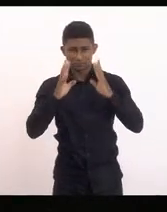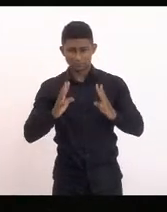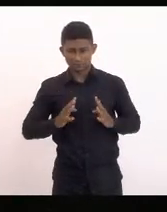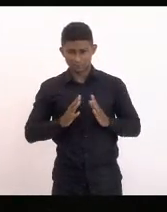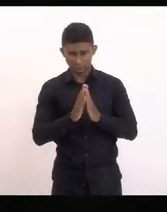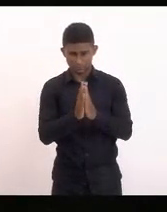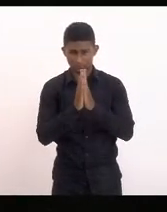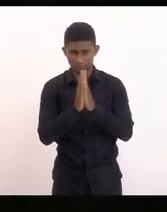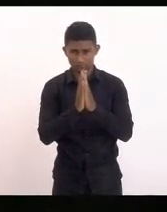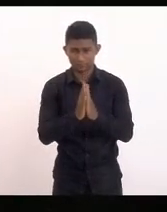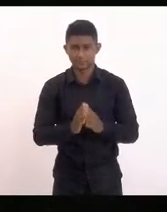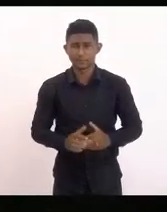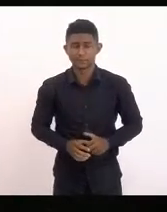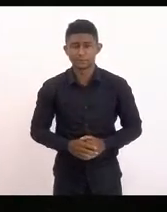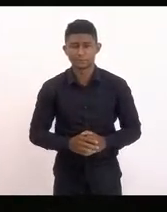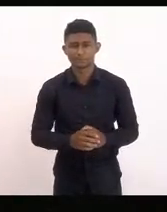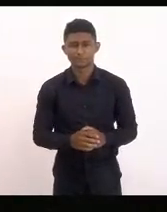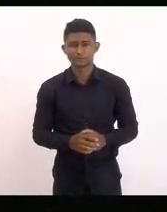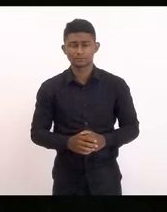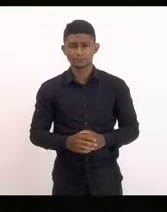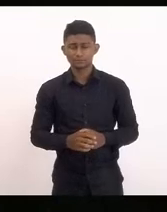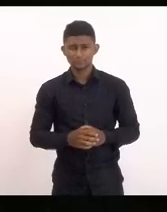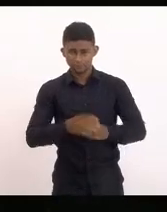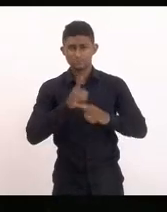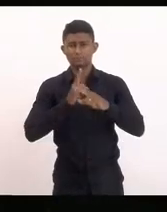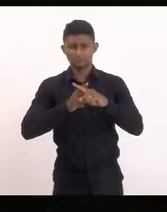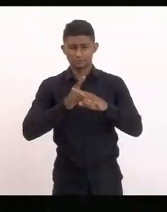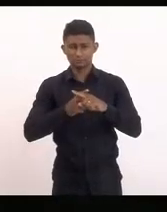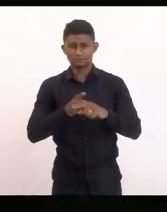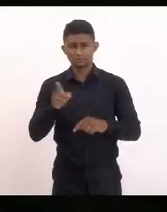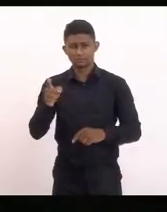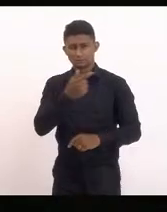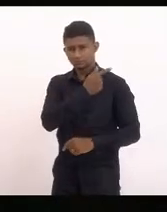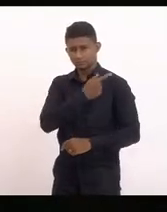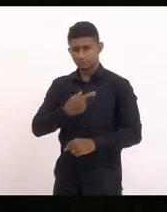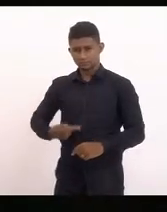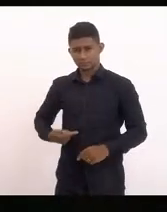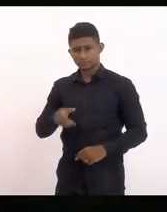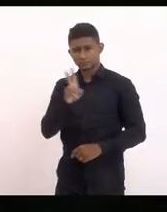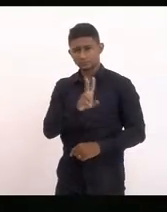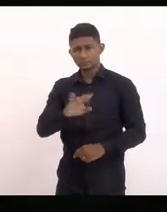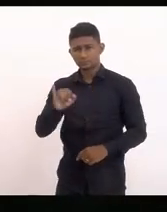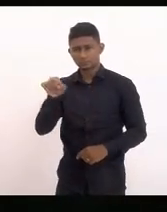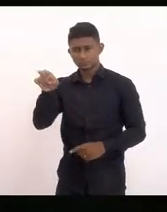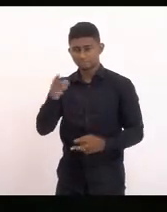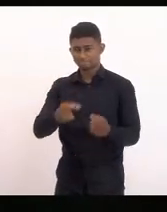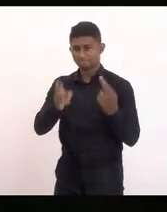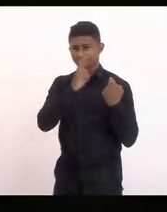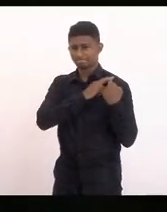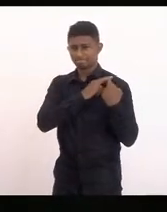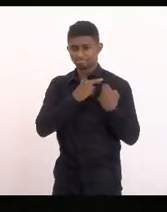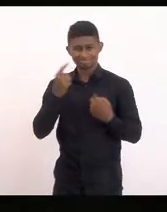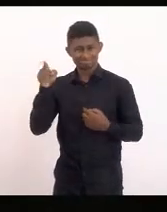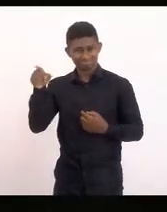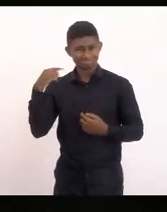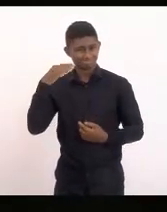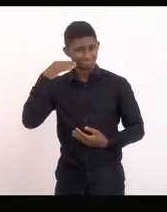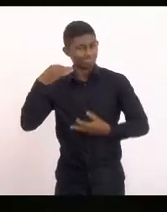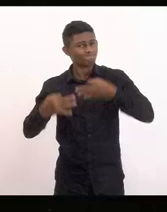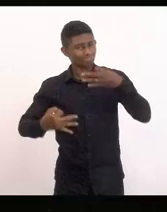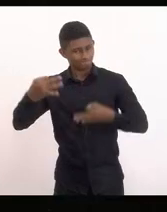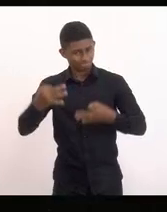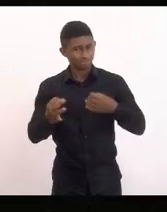nossos companheiros. Porque o governo vai ser responsabilizado juridicamente. Porque,